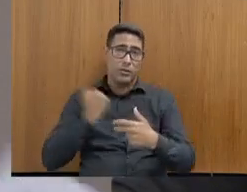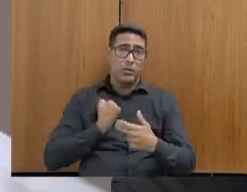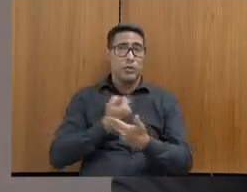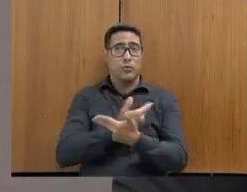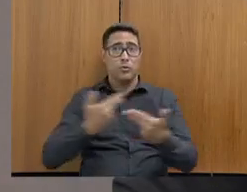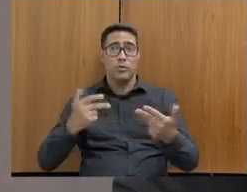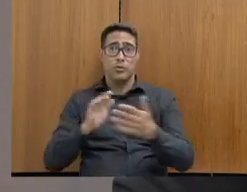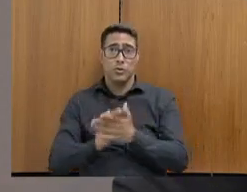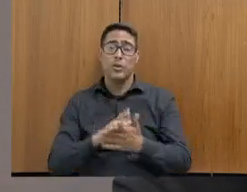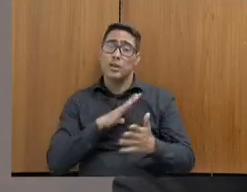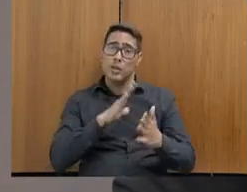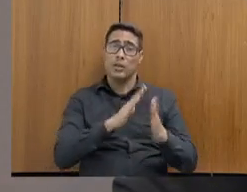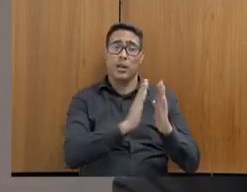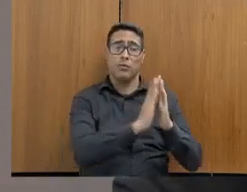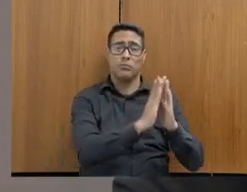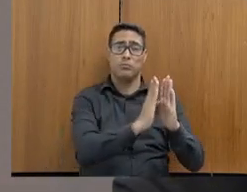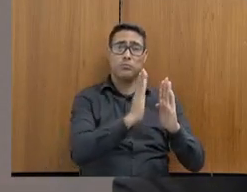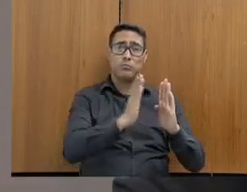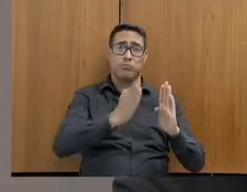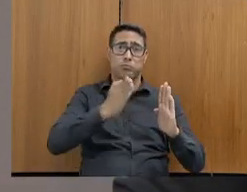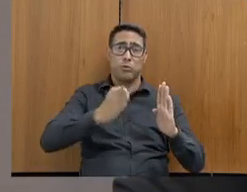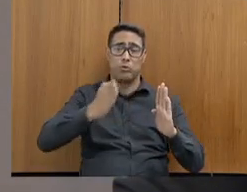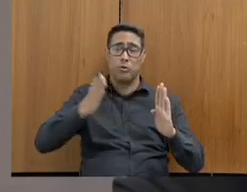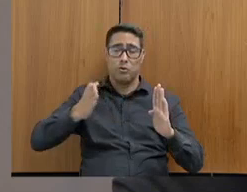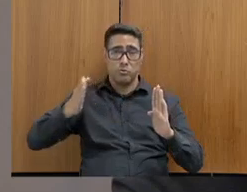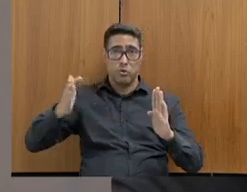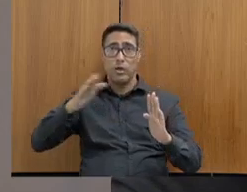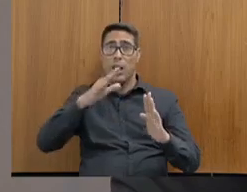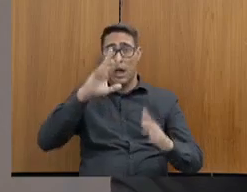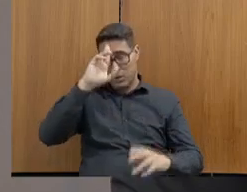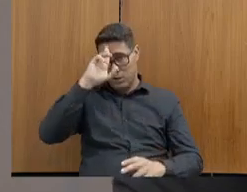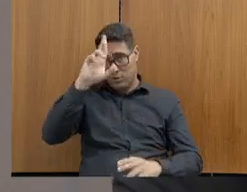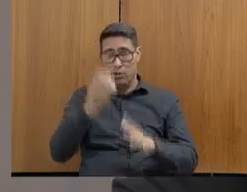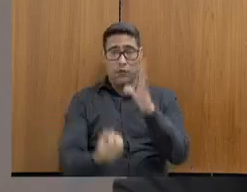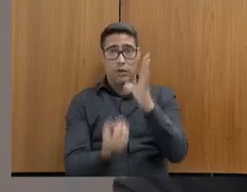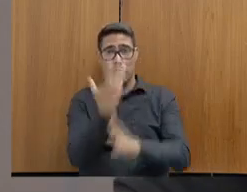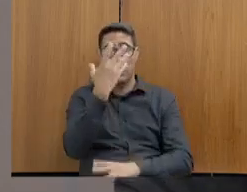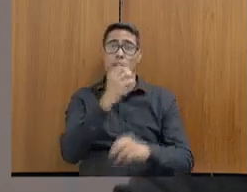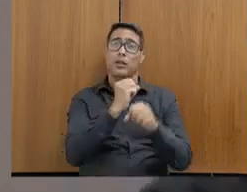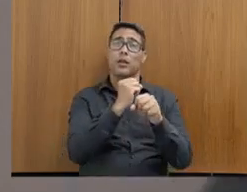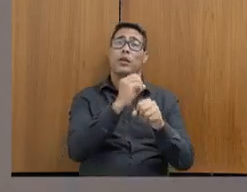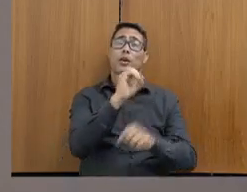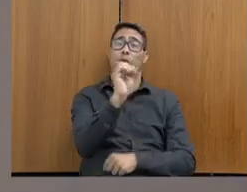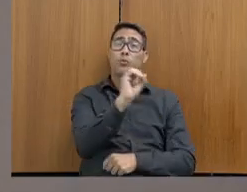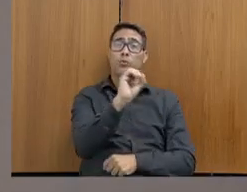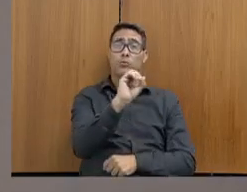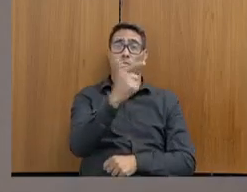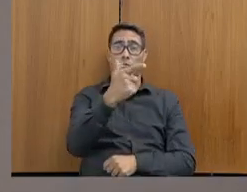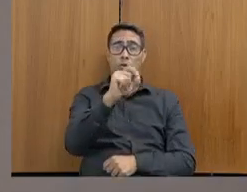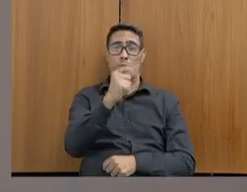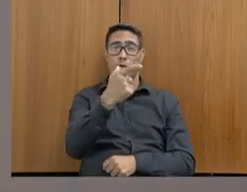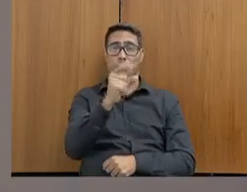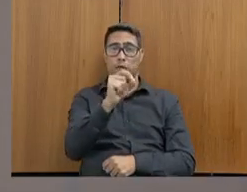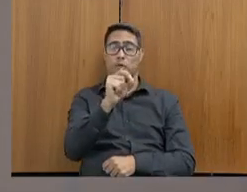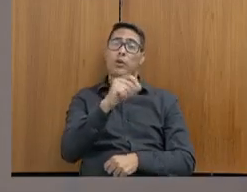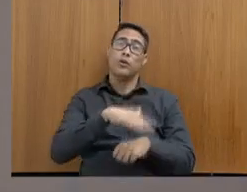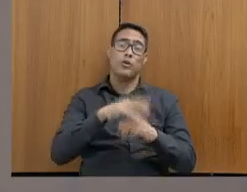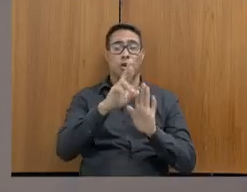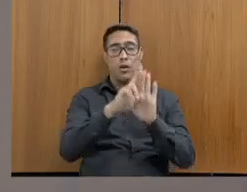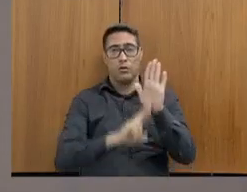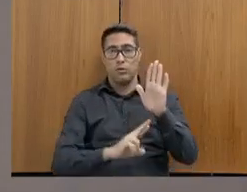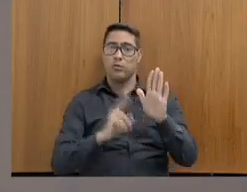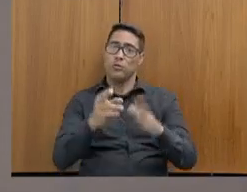cronológico da atuação da diretoria a diretoria ela foi criada em outubro de 2020 por meio de resolução da chefia da polícia